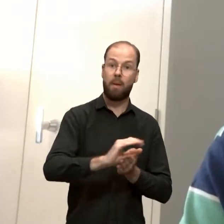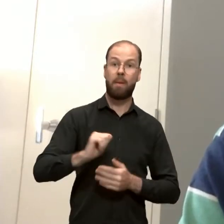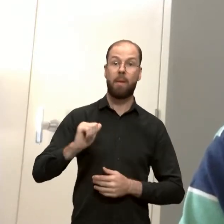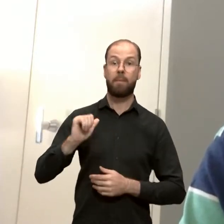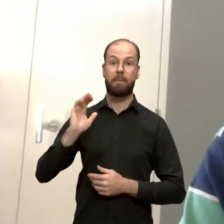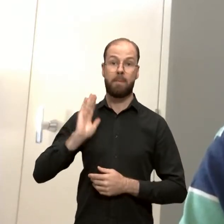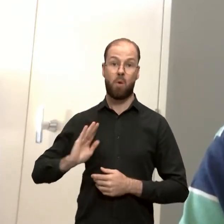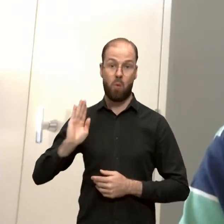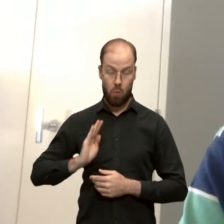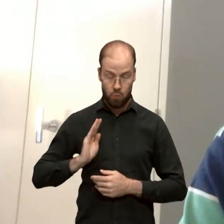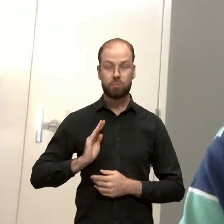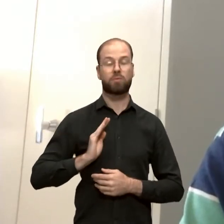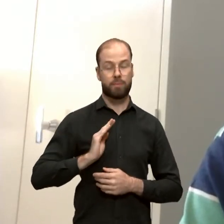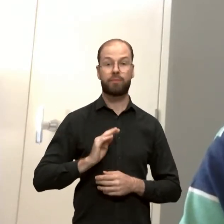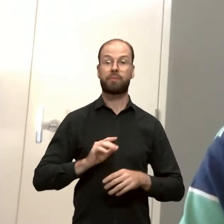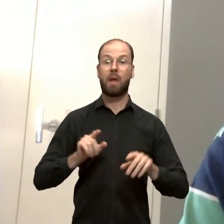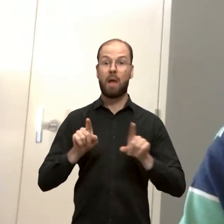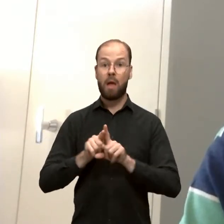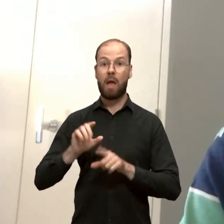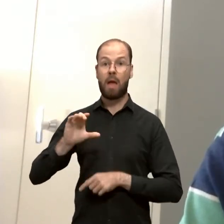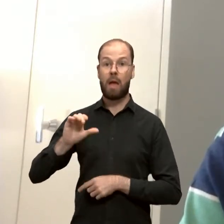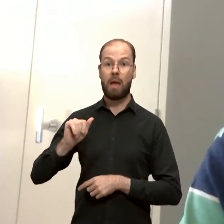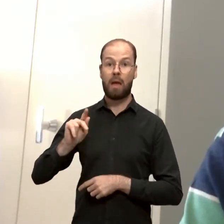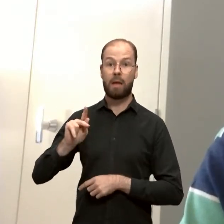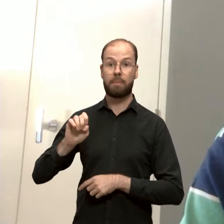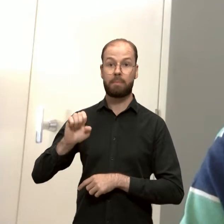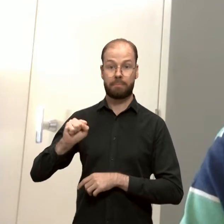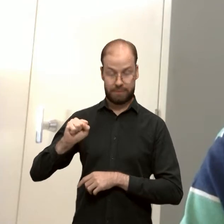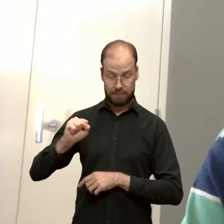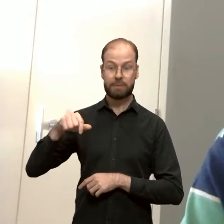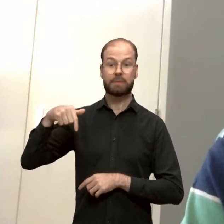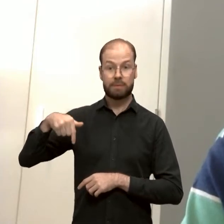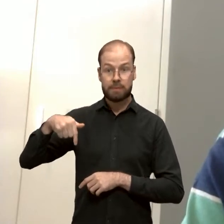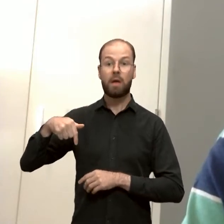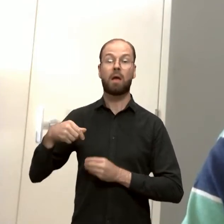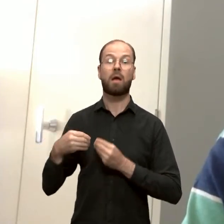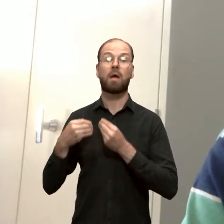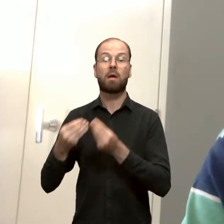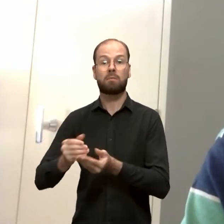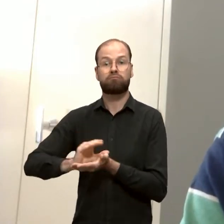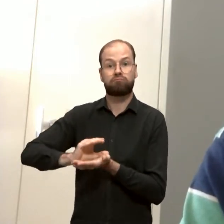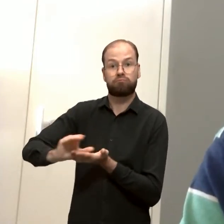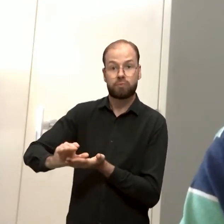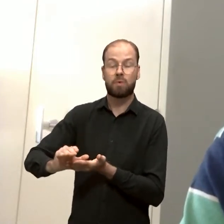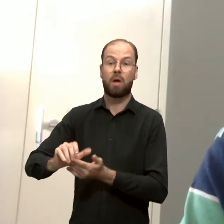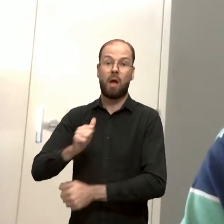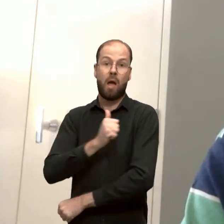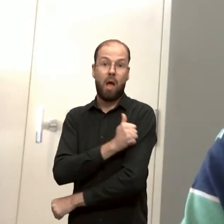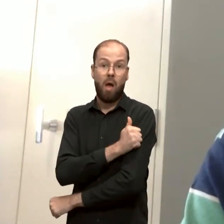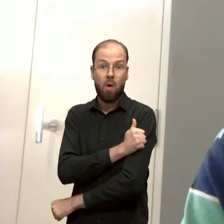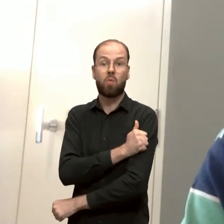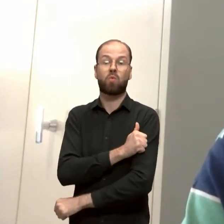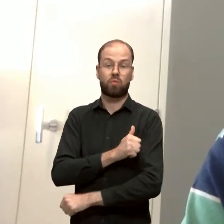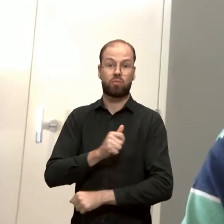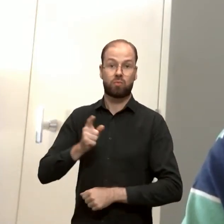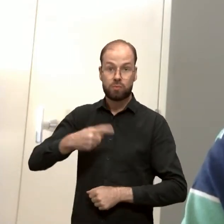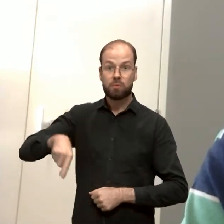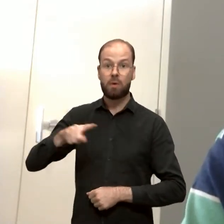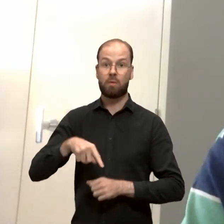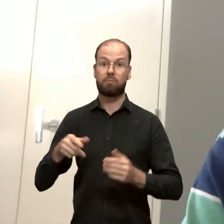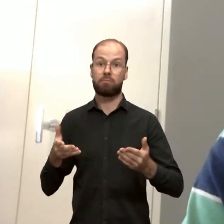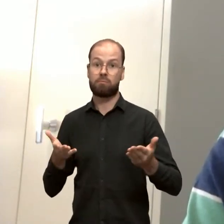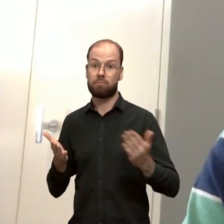Brafitec, a CAPES patrocina a mobilidade de estudantes e docentes entre o Brasil e a